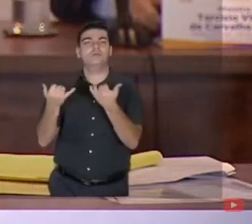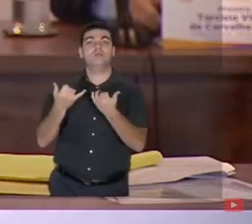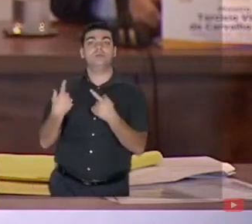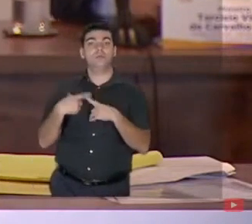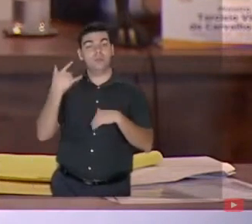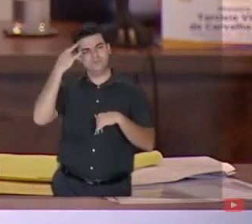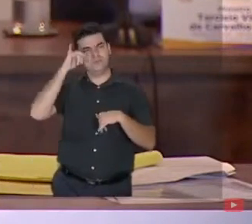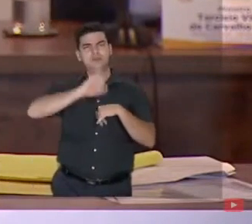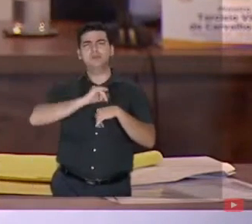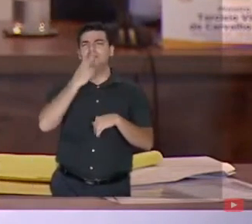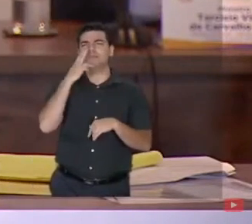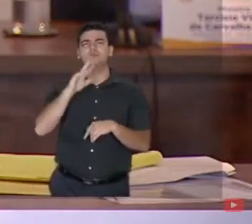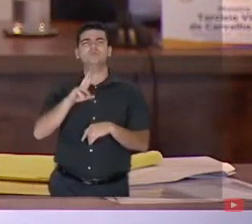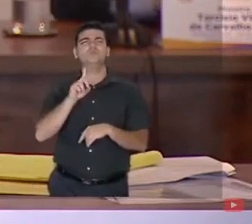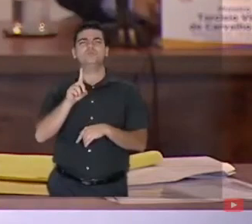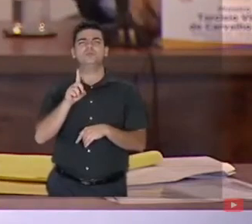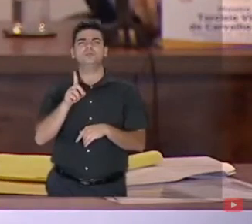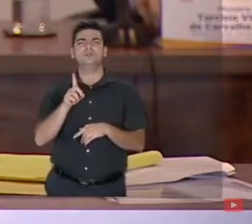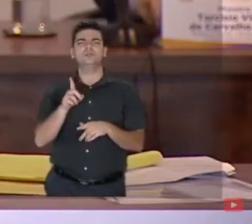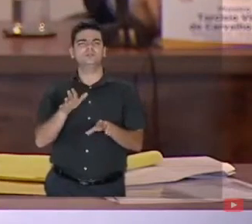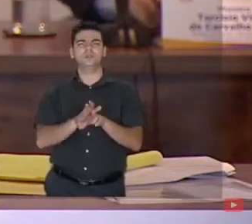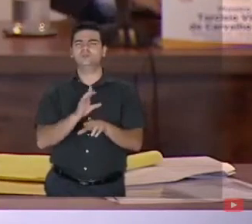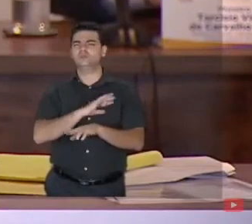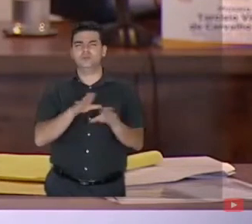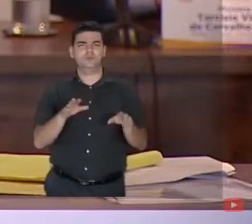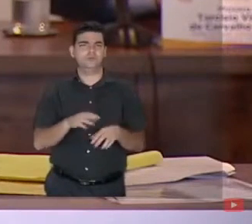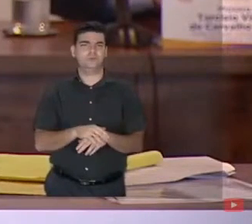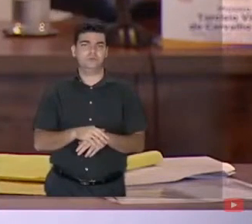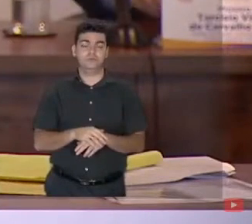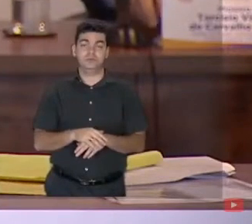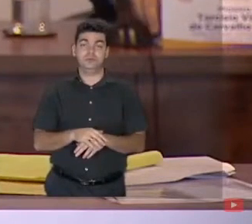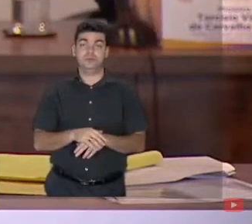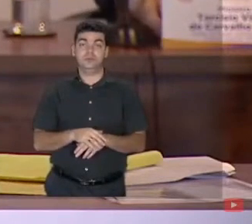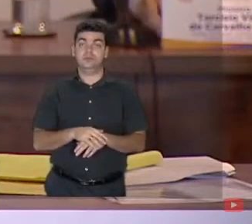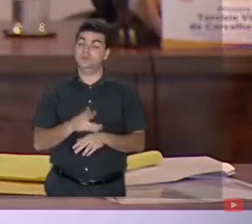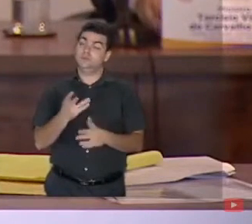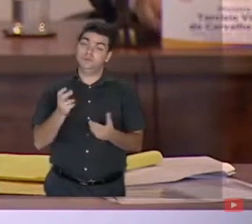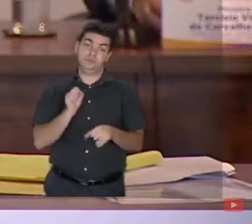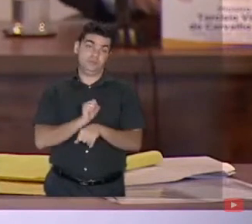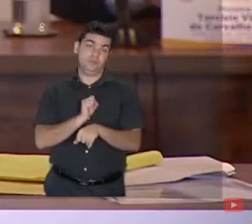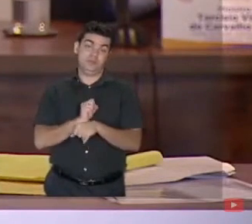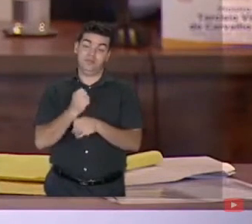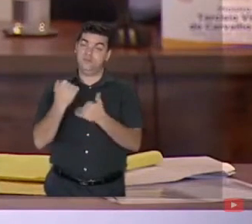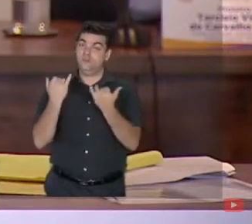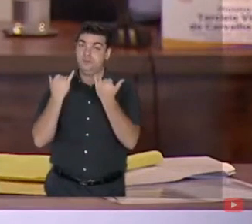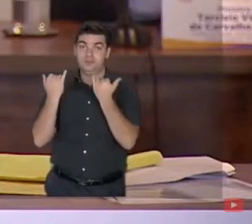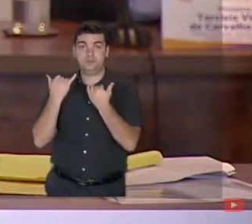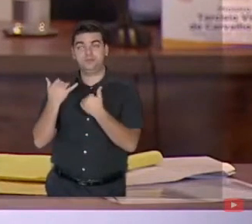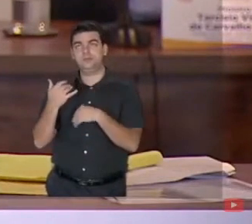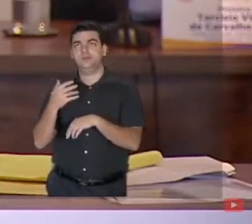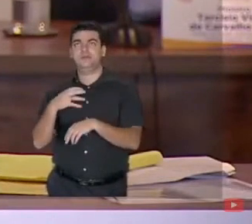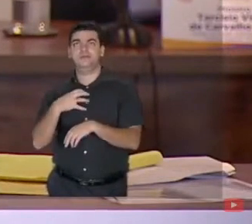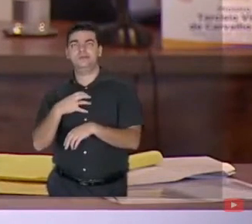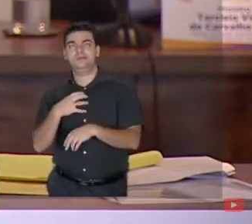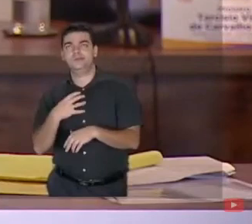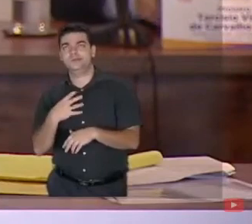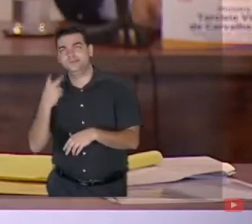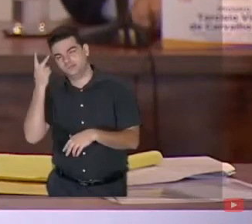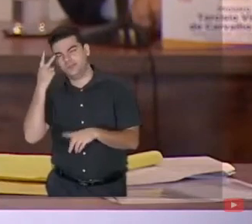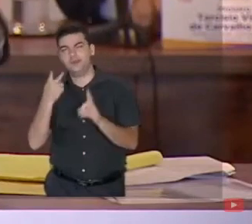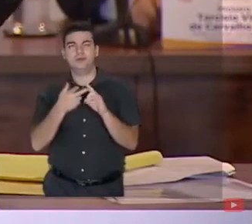capital, salvo Florianópolis, que eu sei que acabou lá atrás. Assim que eu tenha os dados de São Paulo, Rio, Porto